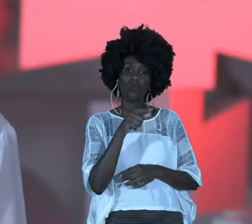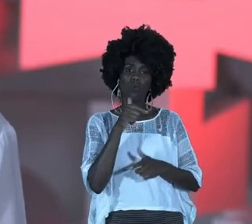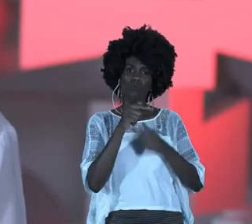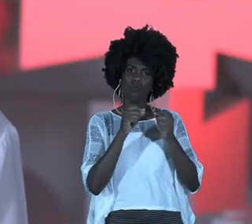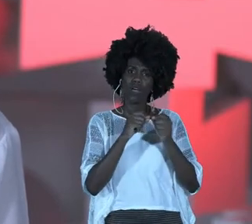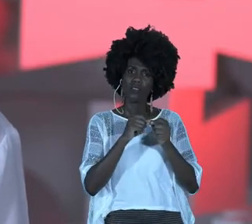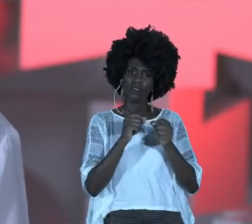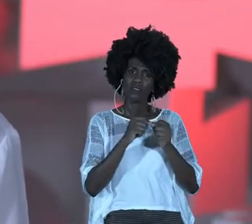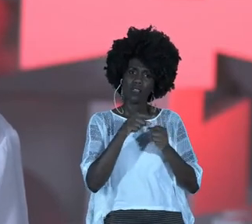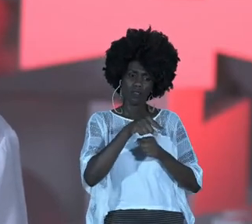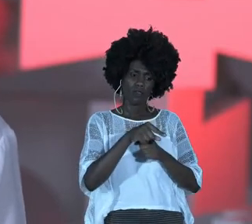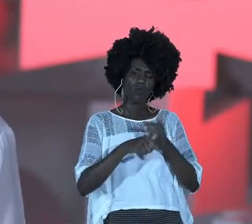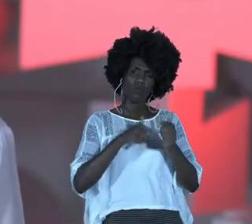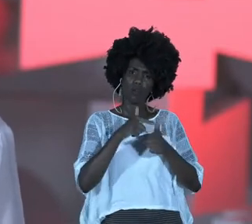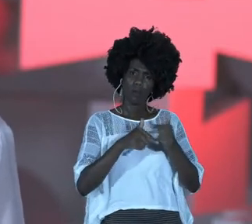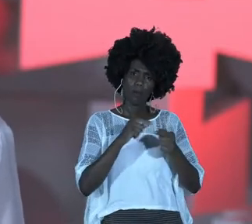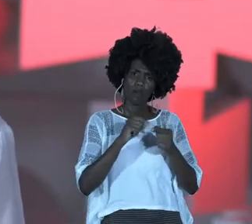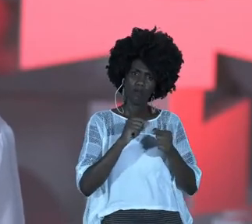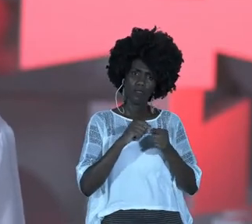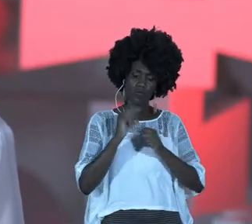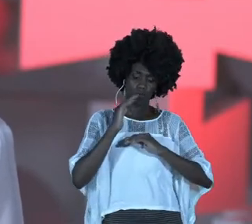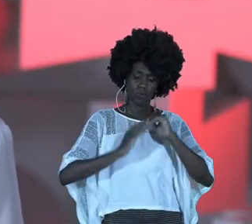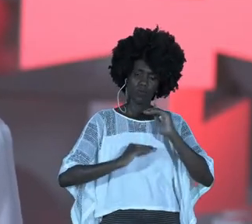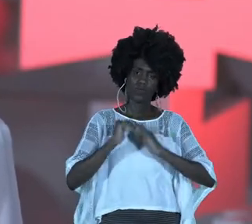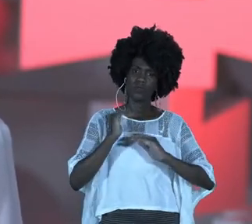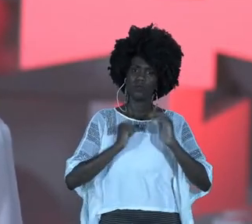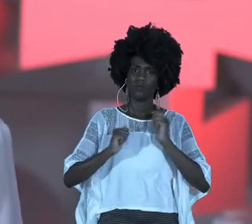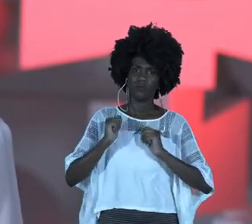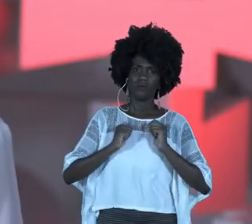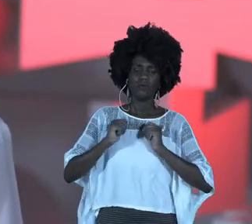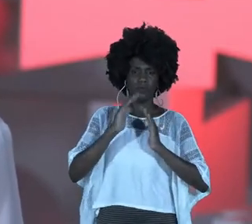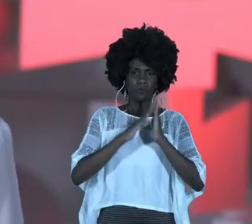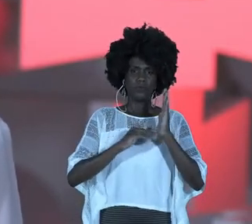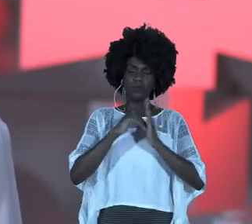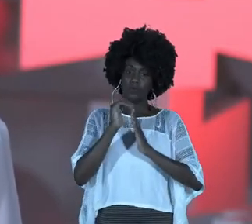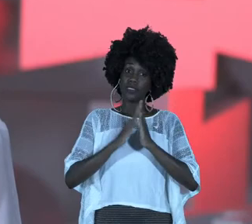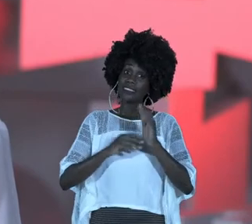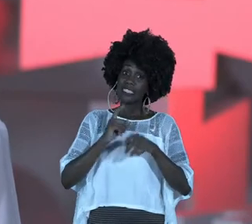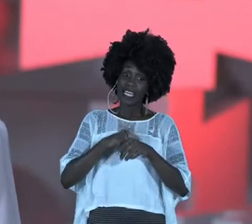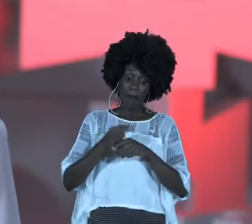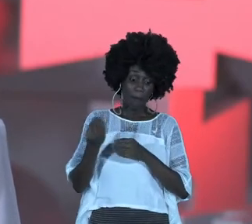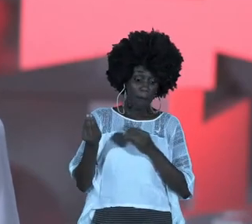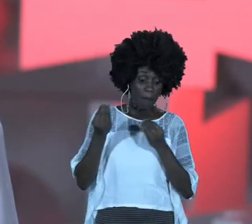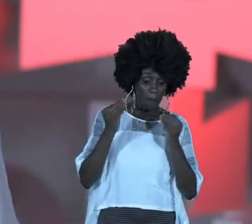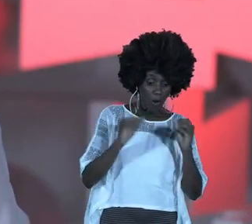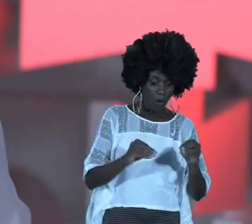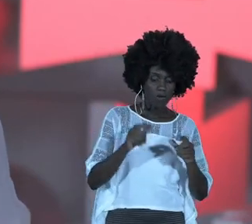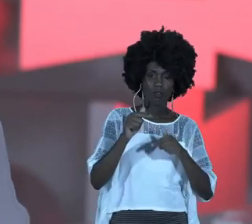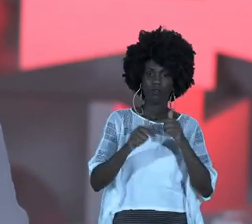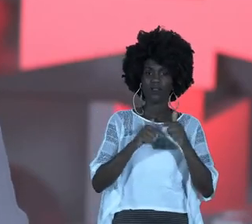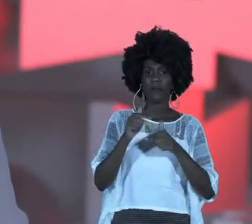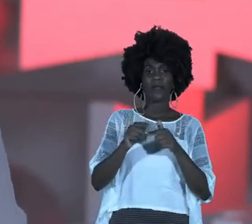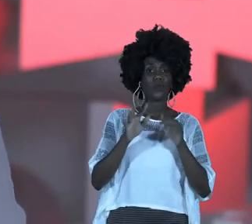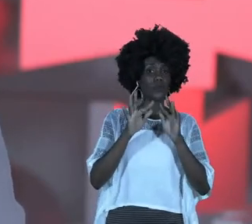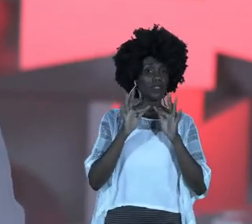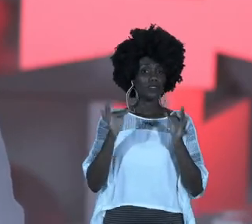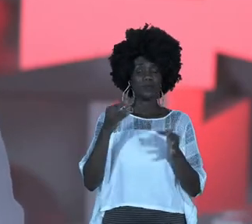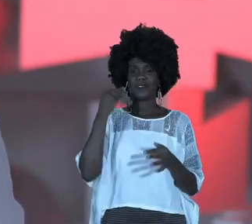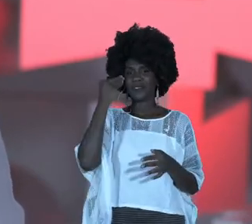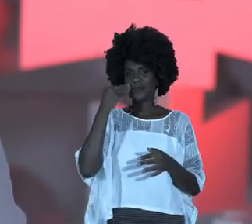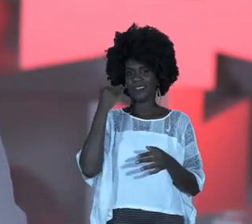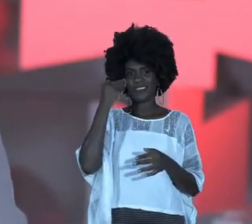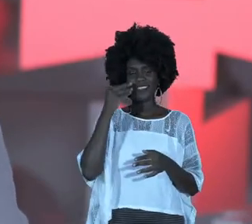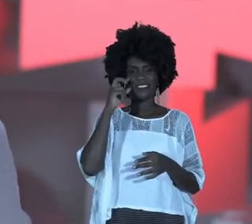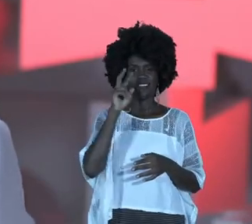operacional, uma forma de operar do artista colocada na obra, do que uma simples experiência